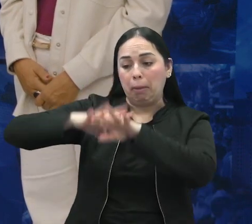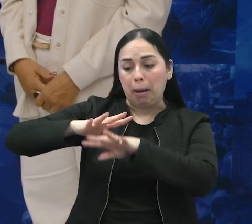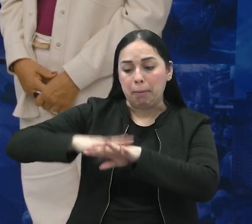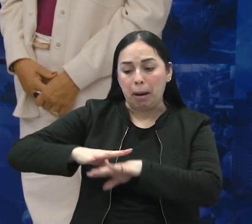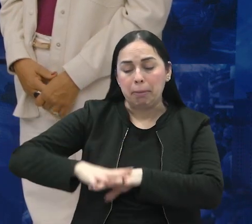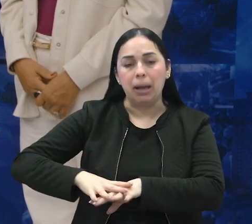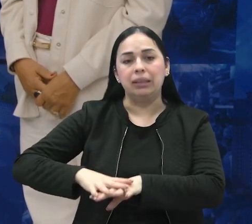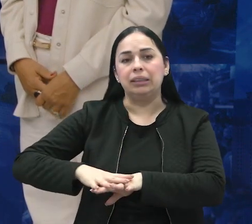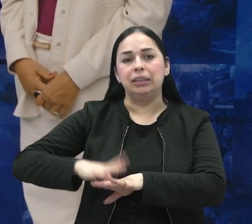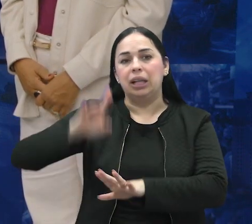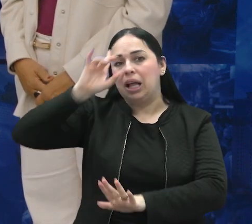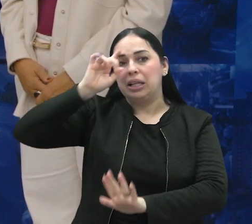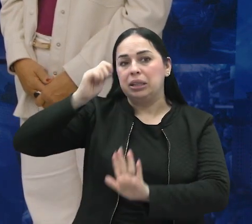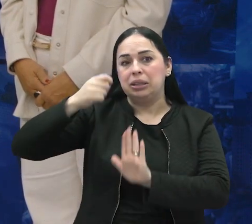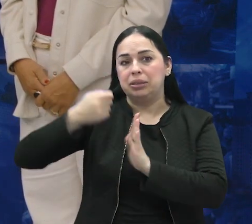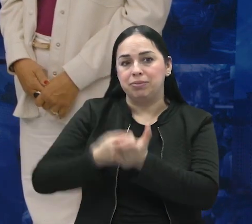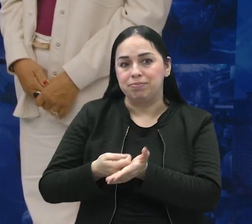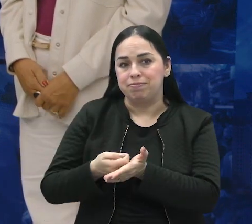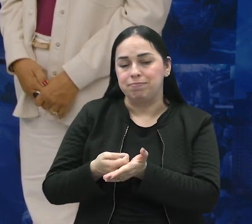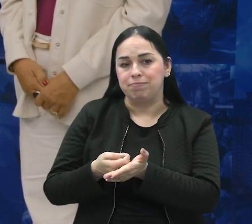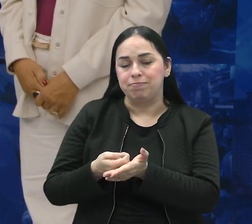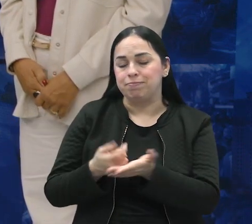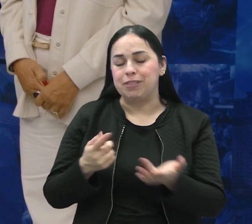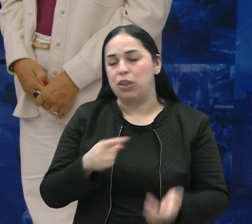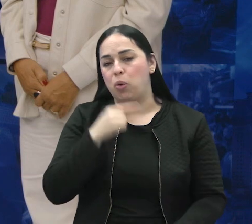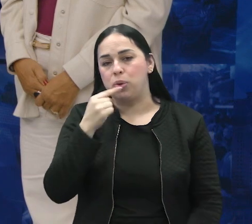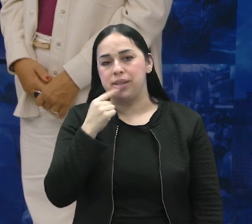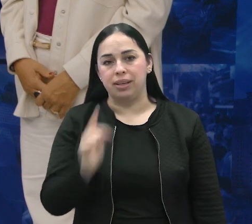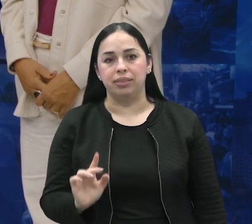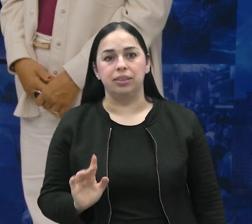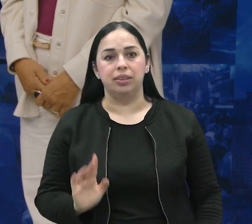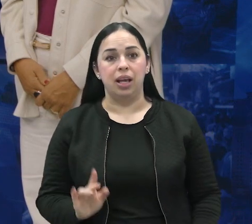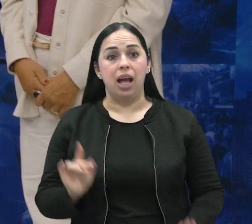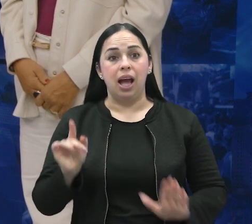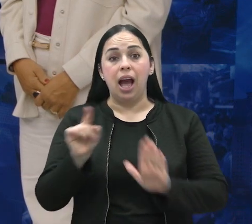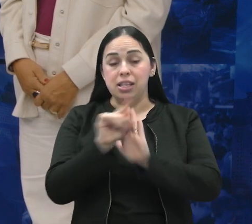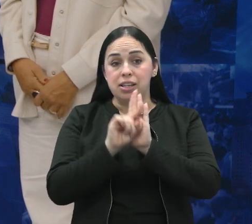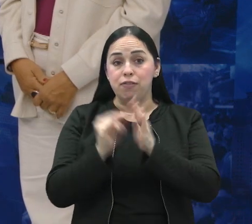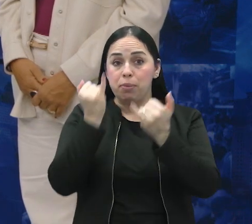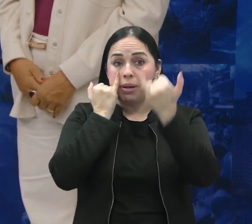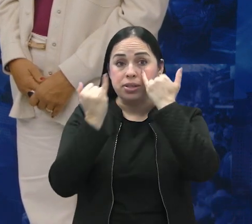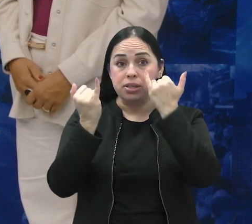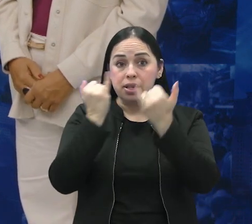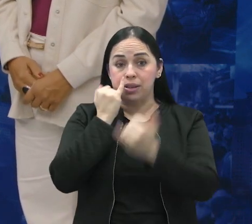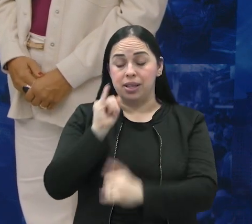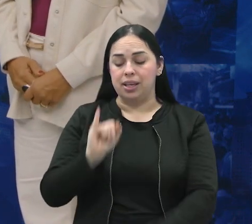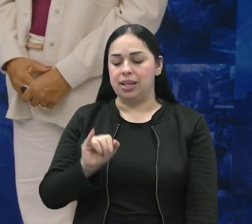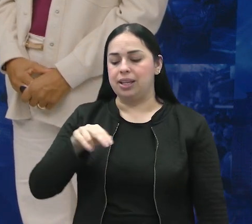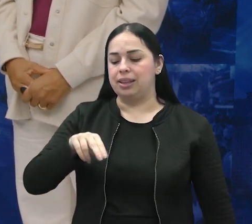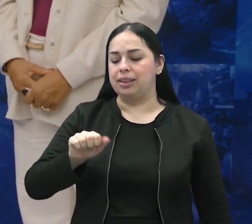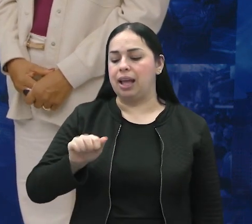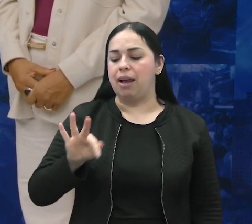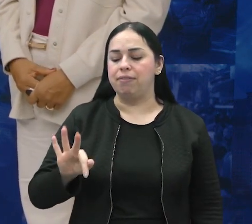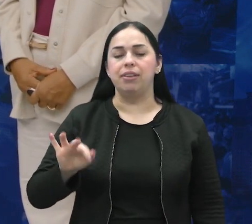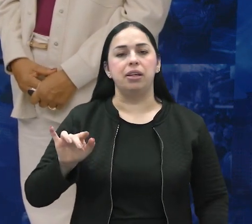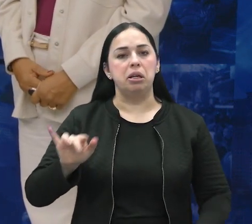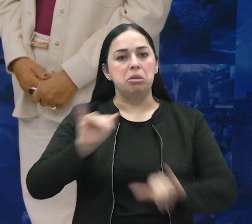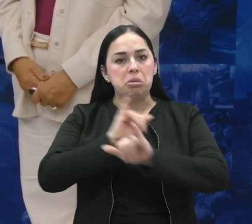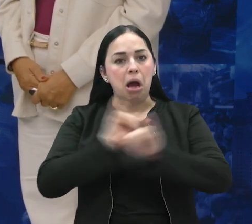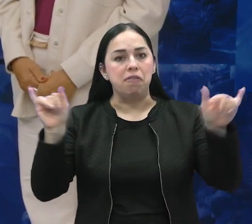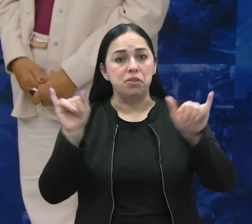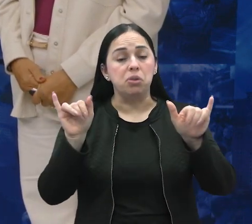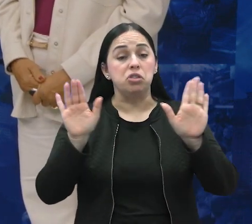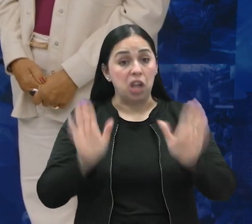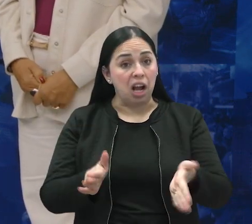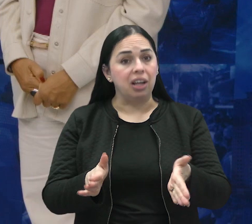problemas simples do dia a dia envolvendo a leitura e a matemática. Os dados foram divulgados pelo INAF. E para